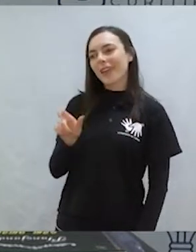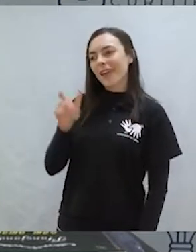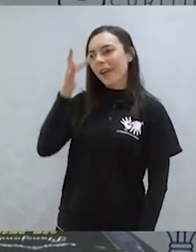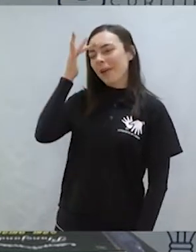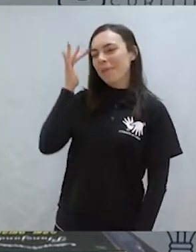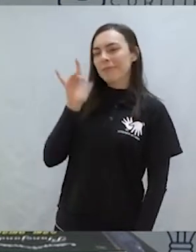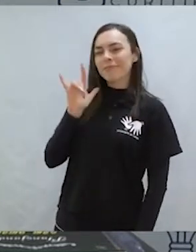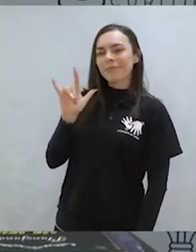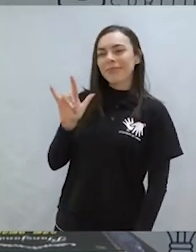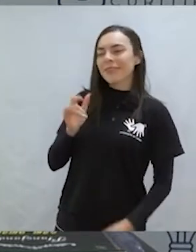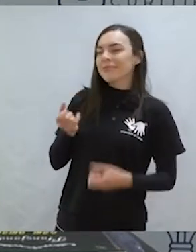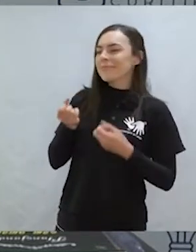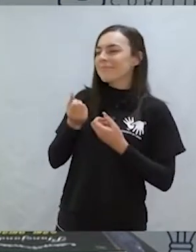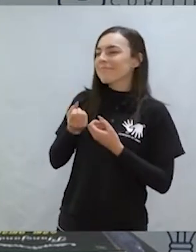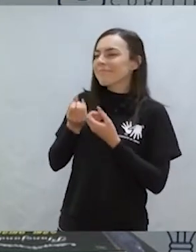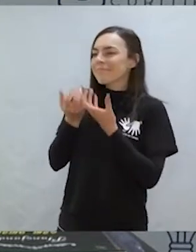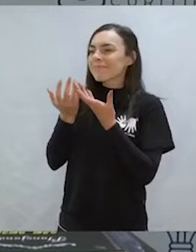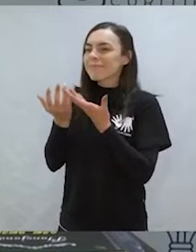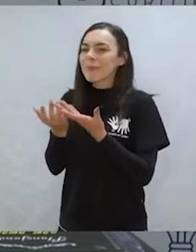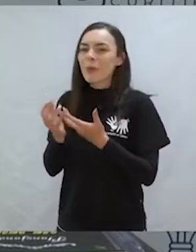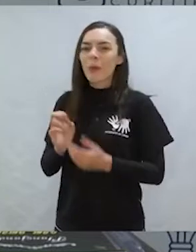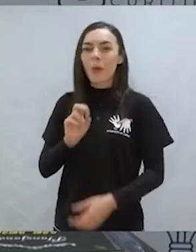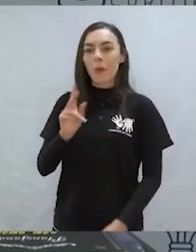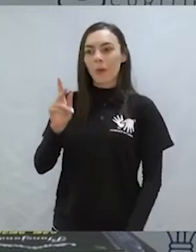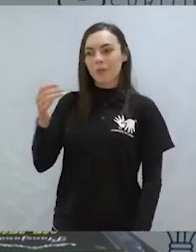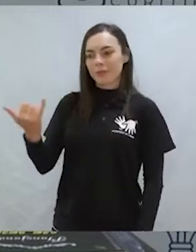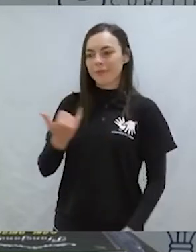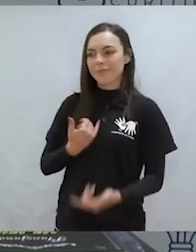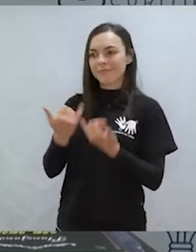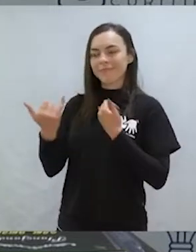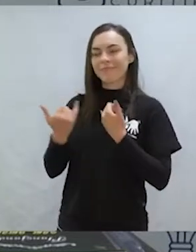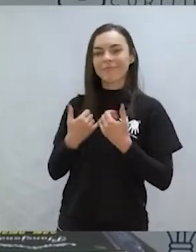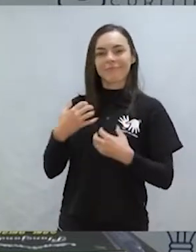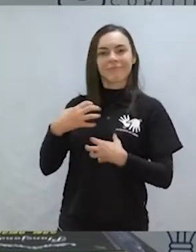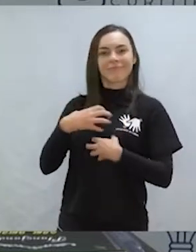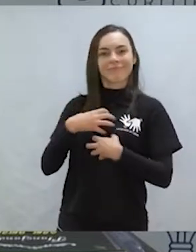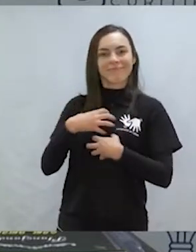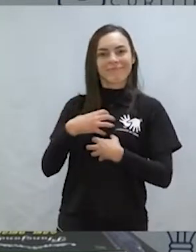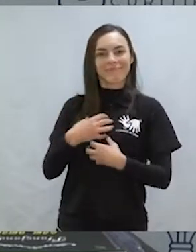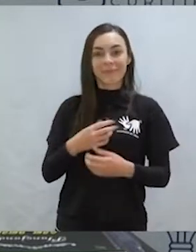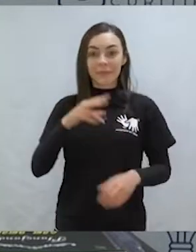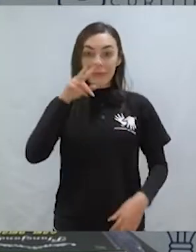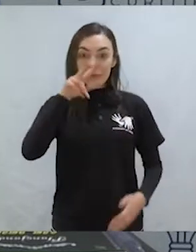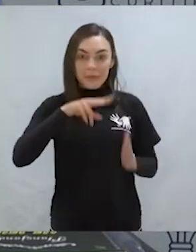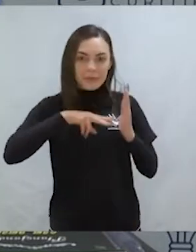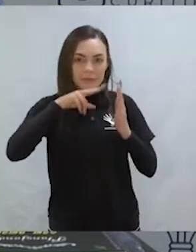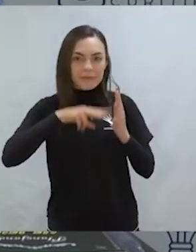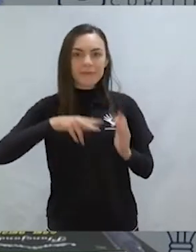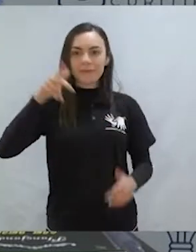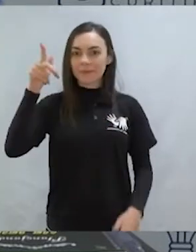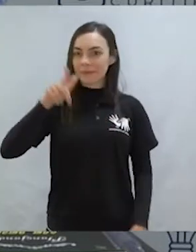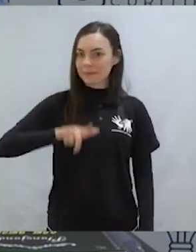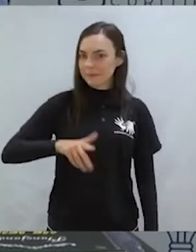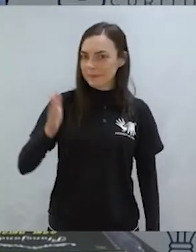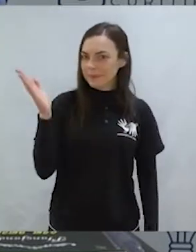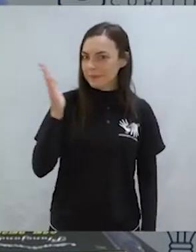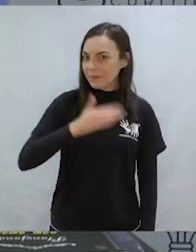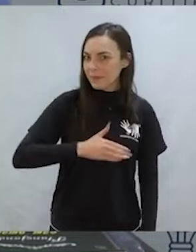falar isso para alguém ou você escutar isso de uma pessoa? Então, vamos ler de